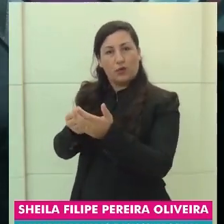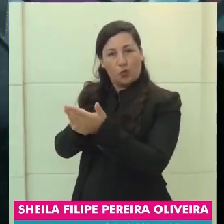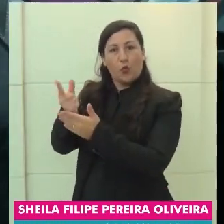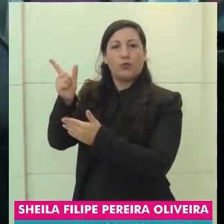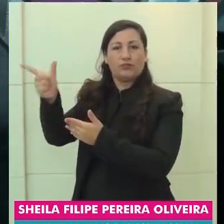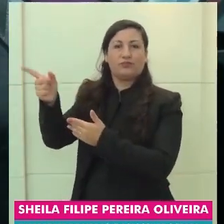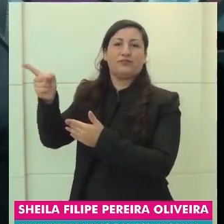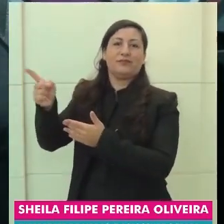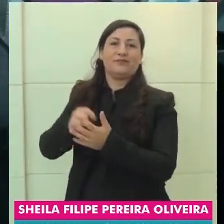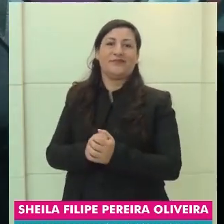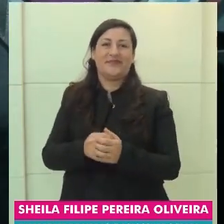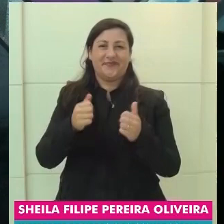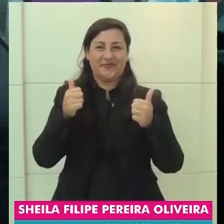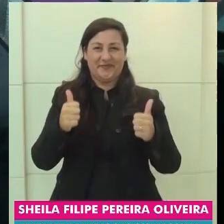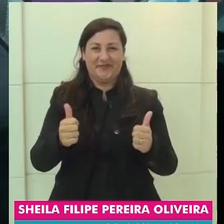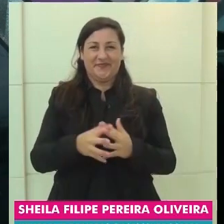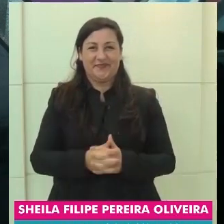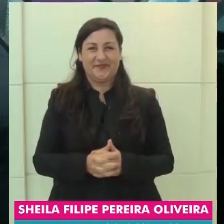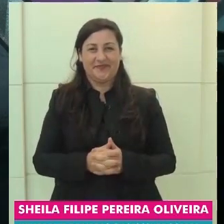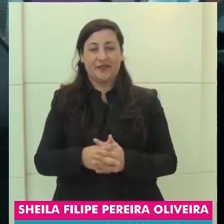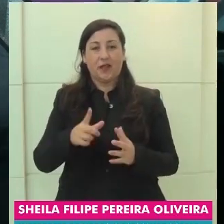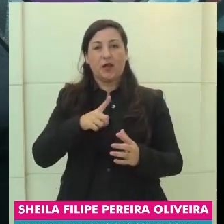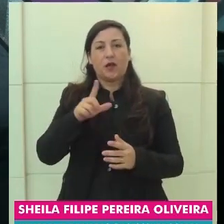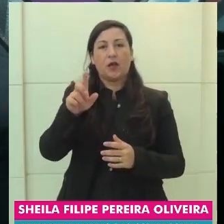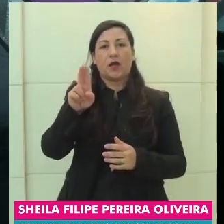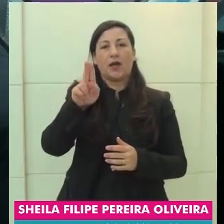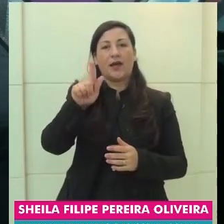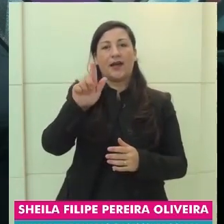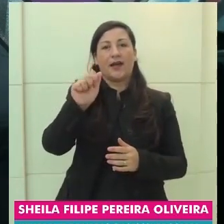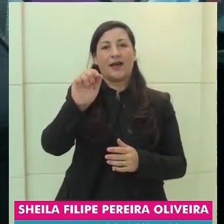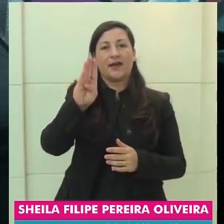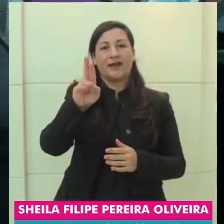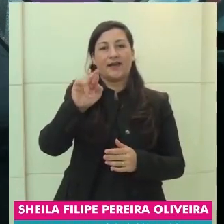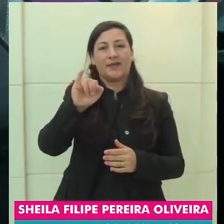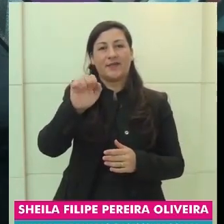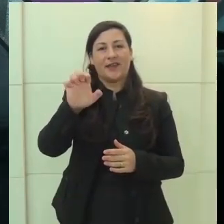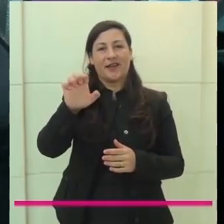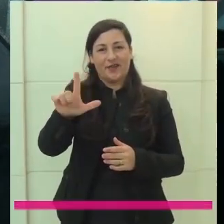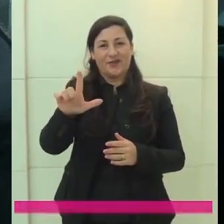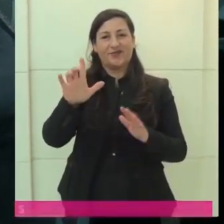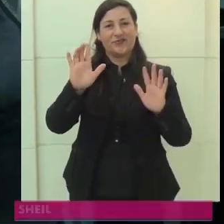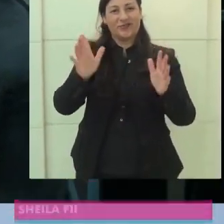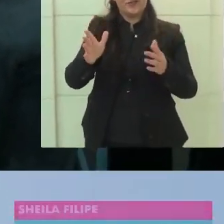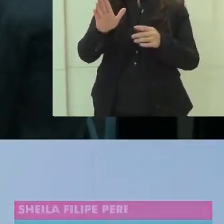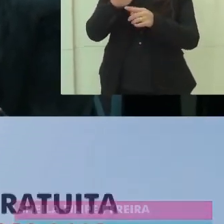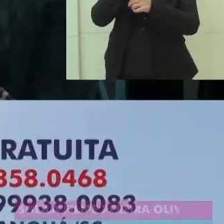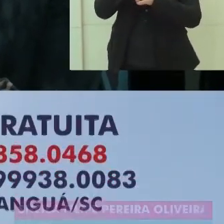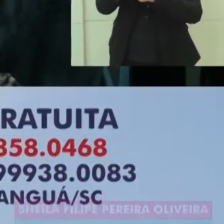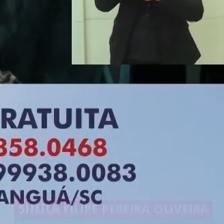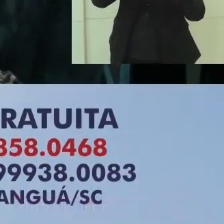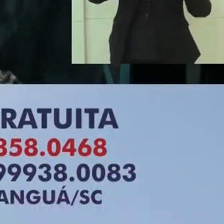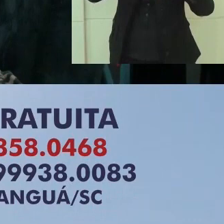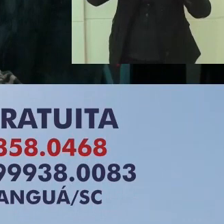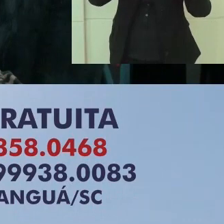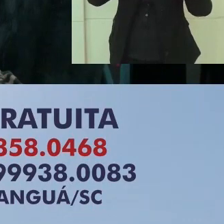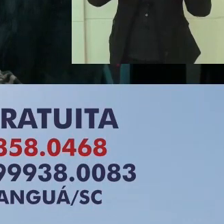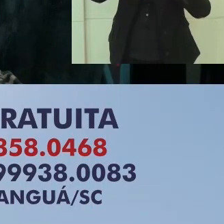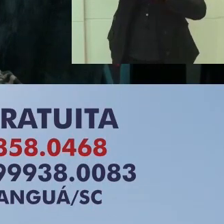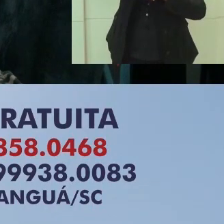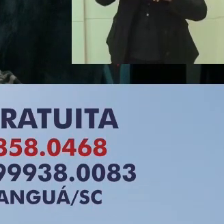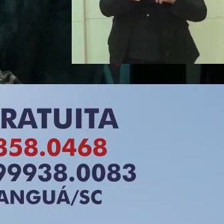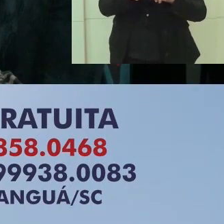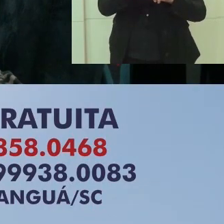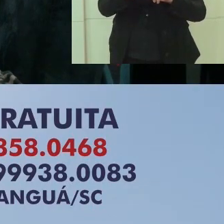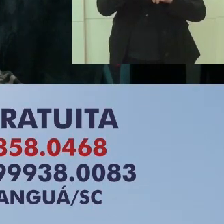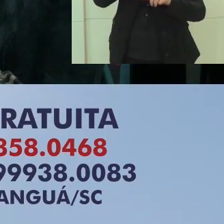da TV Sul, né? Parceiraço aqui do TV Sul Mulher. O Gabriel, então, lá na... Tá